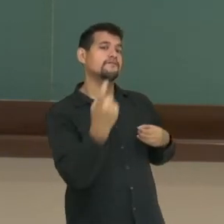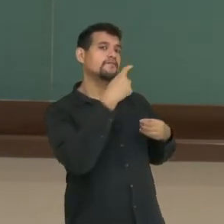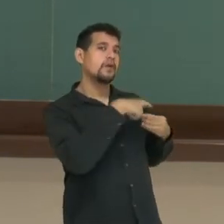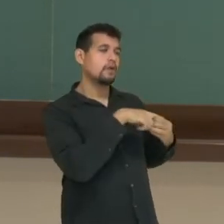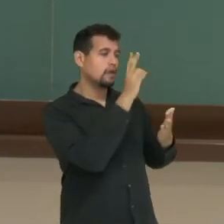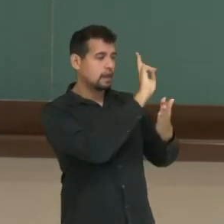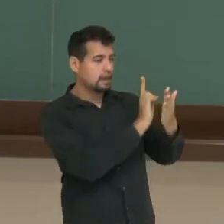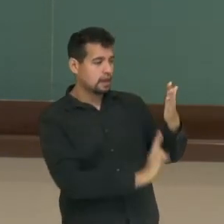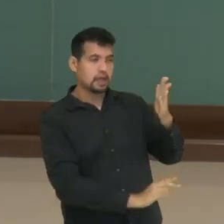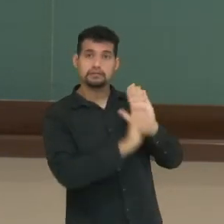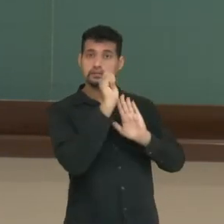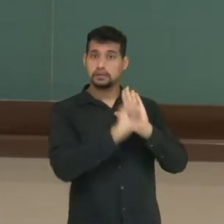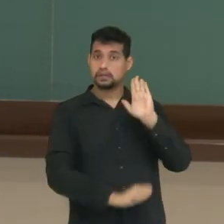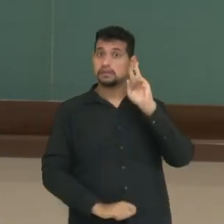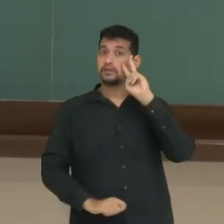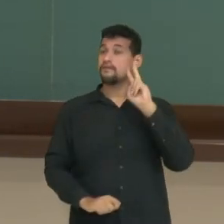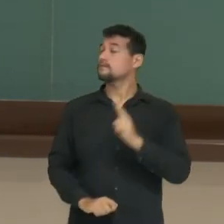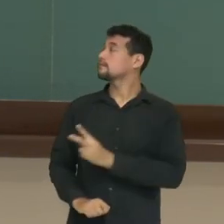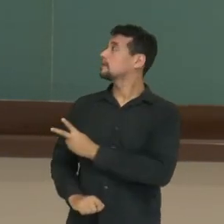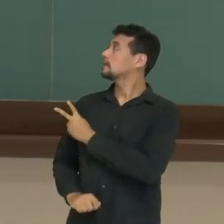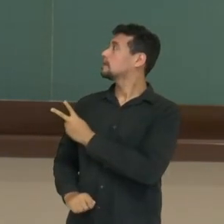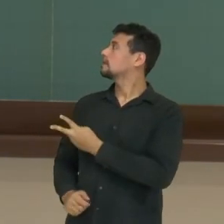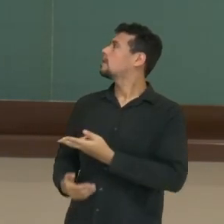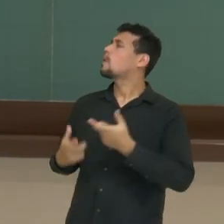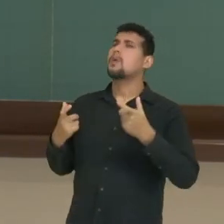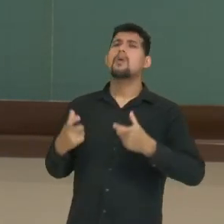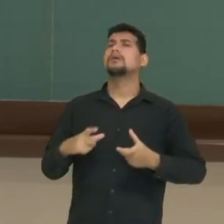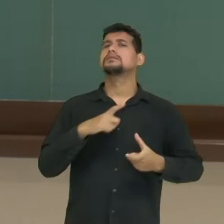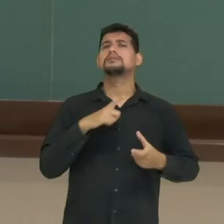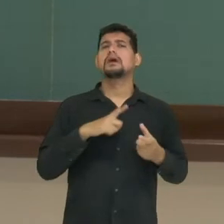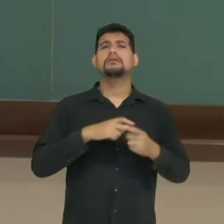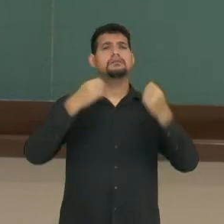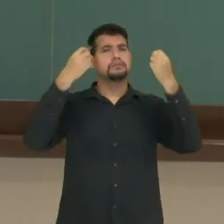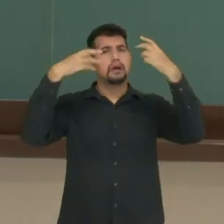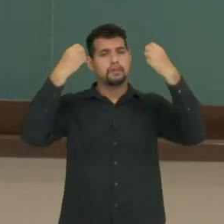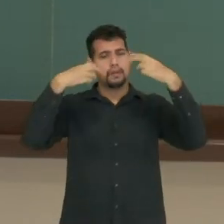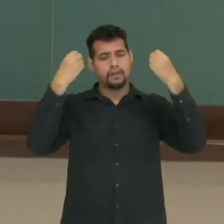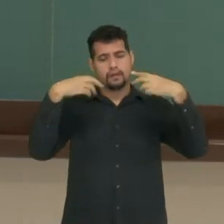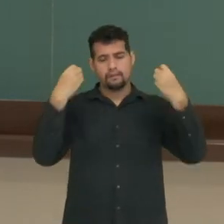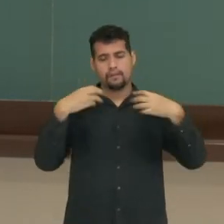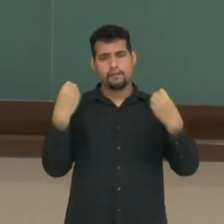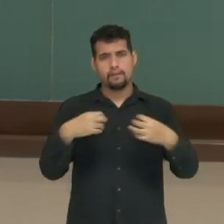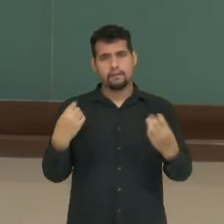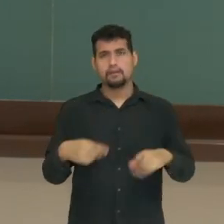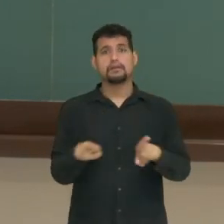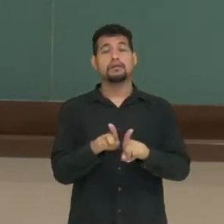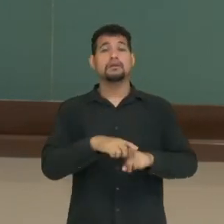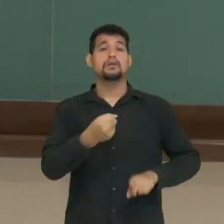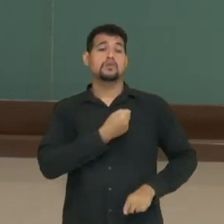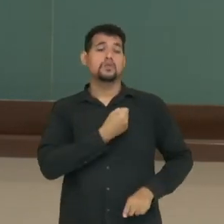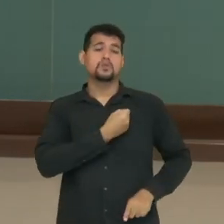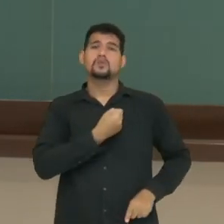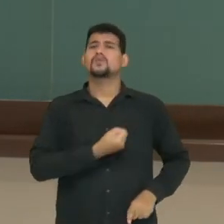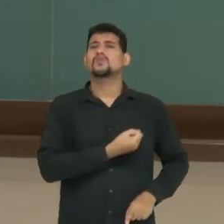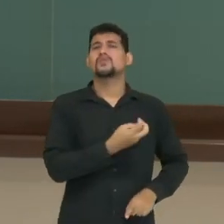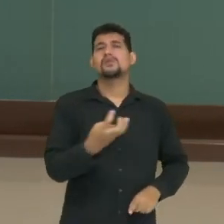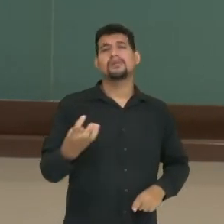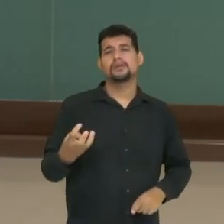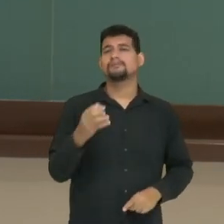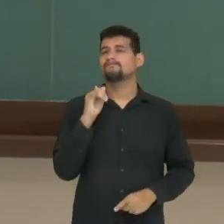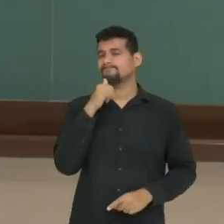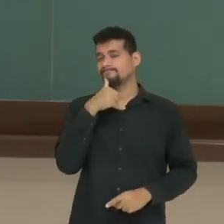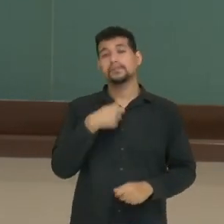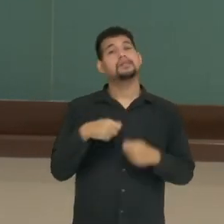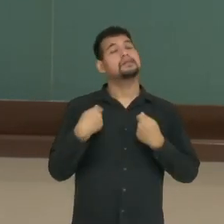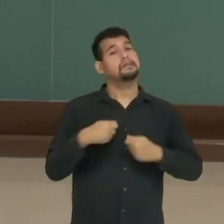texto, verifique aqui onde estão os argumentos, né? Então, os números tristes precisam